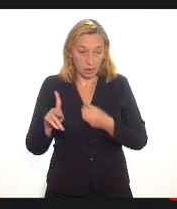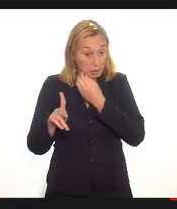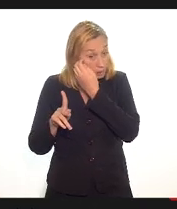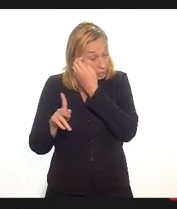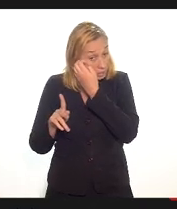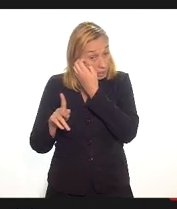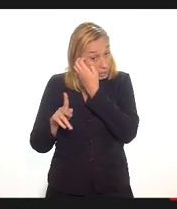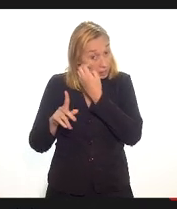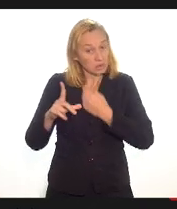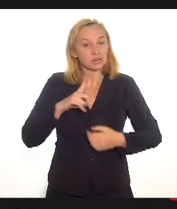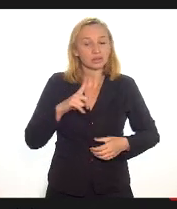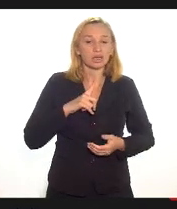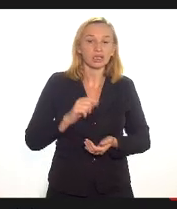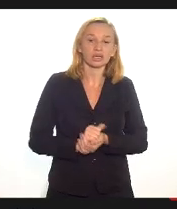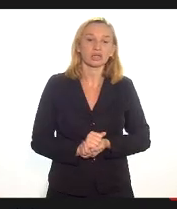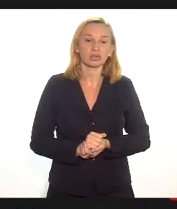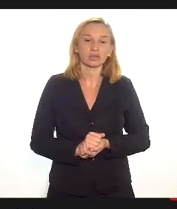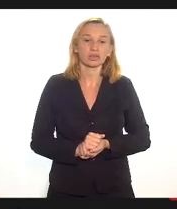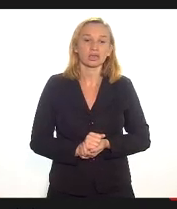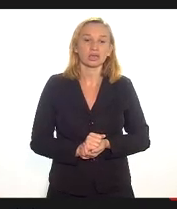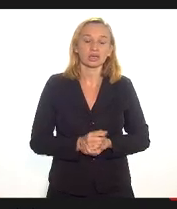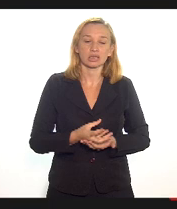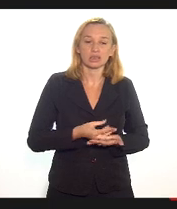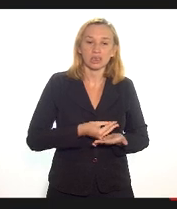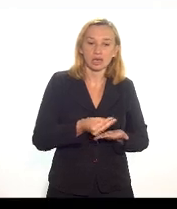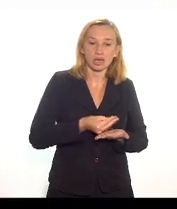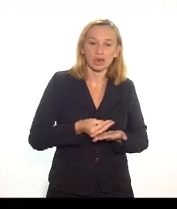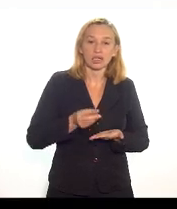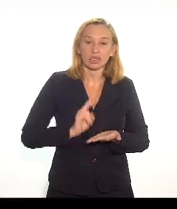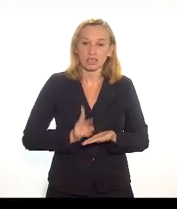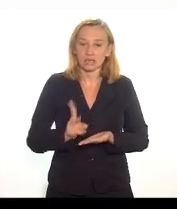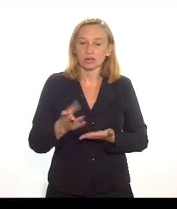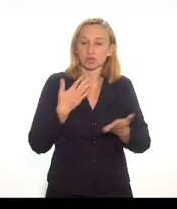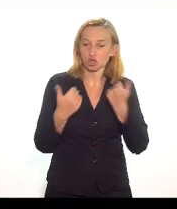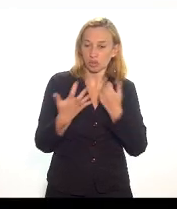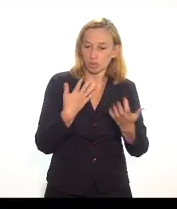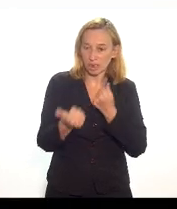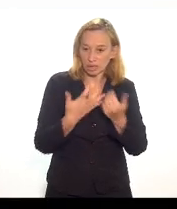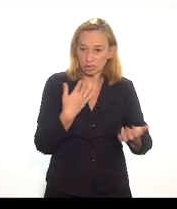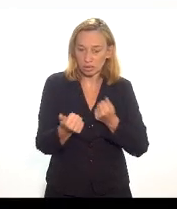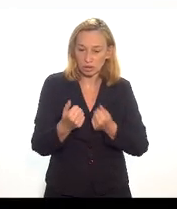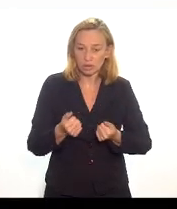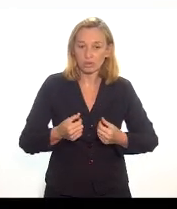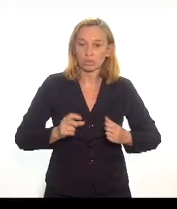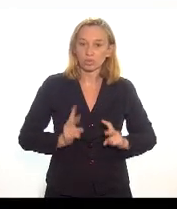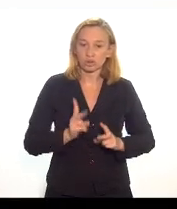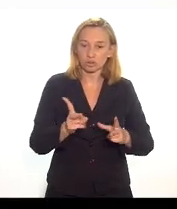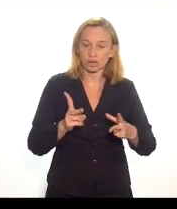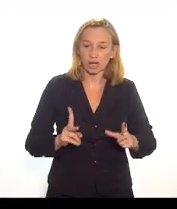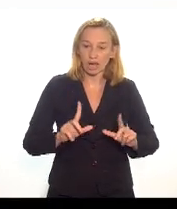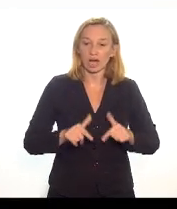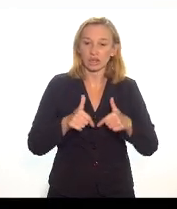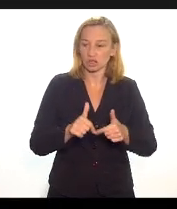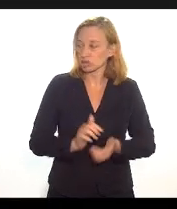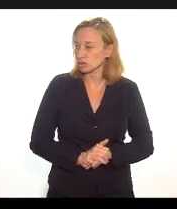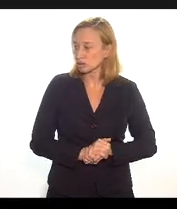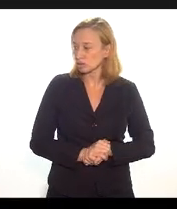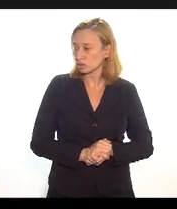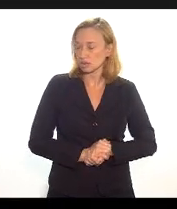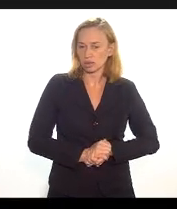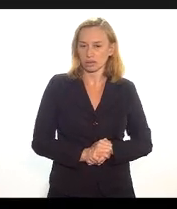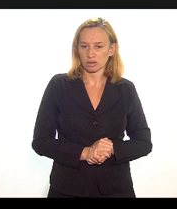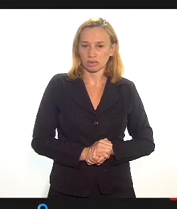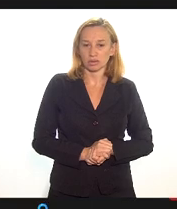tem essa contribuição e sempre que for chamado, continuará dando. E agora eu retorno a palavra ao doutor Flávio.